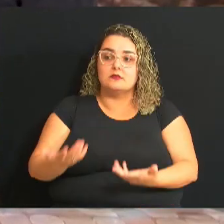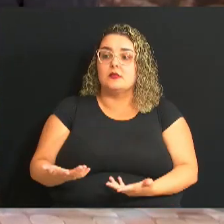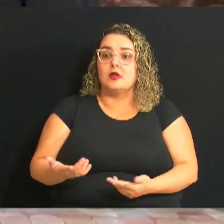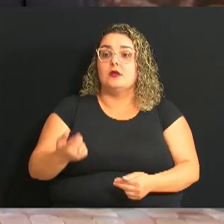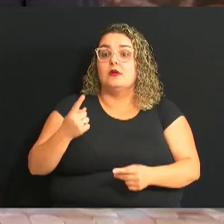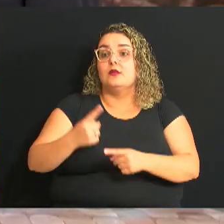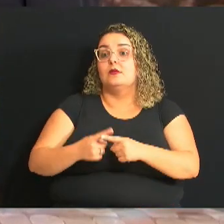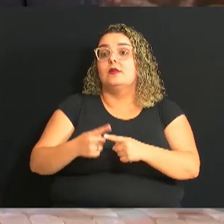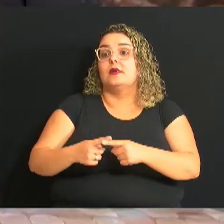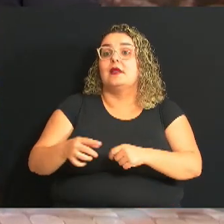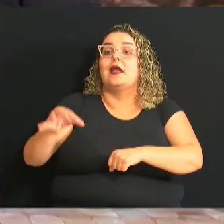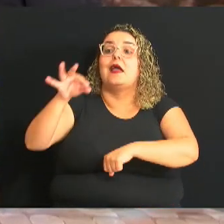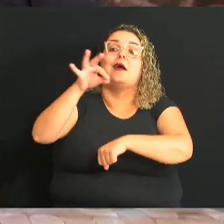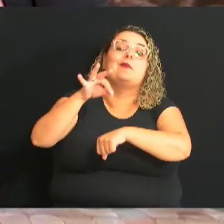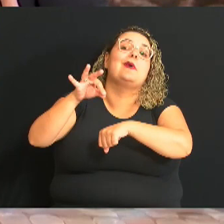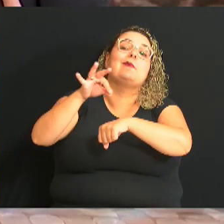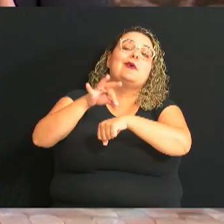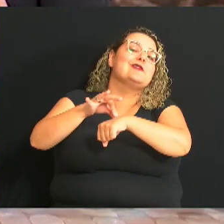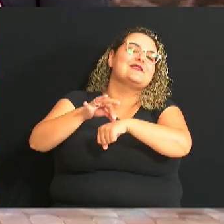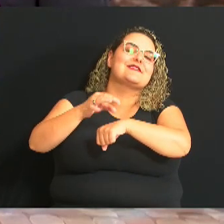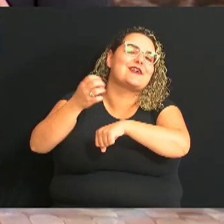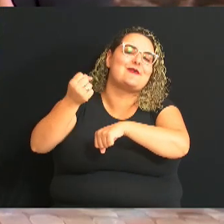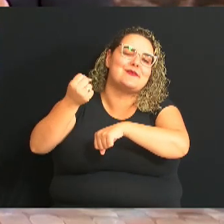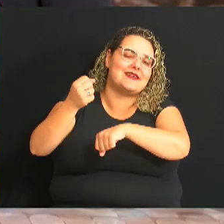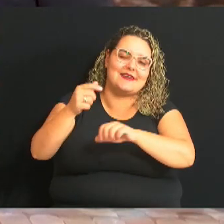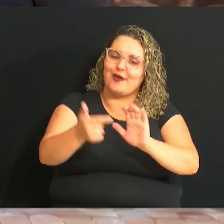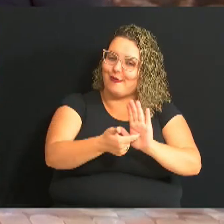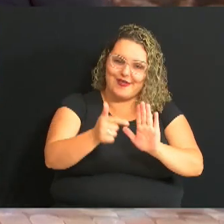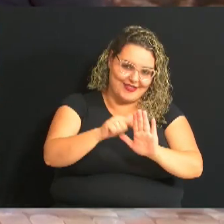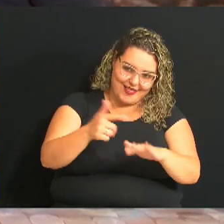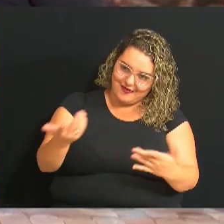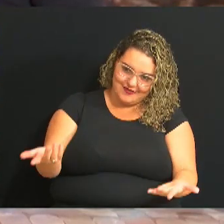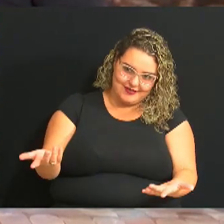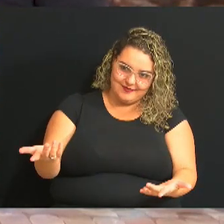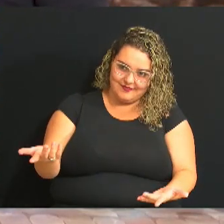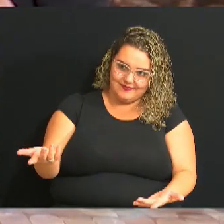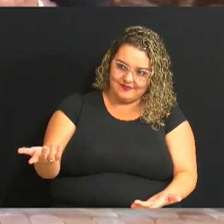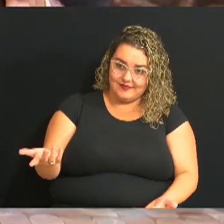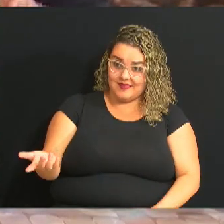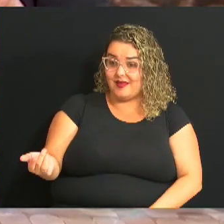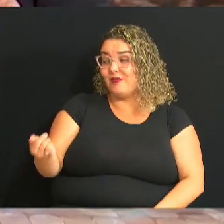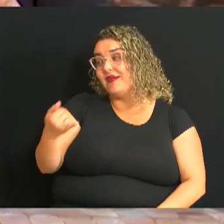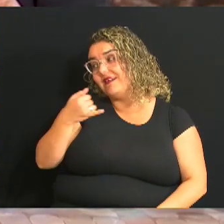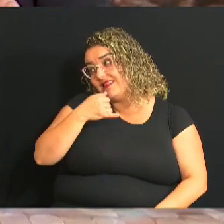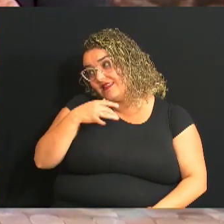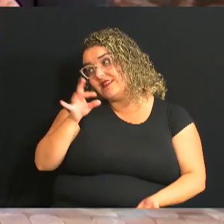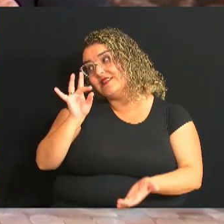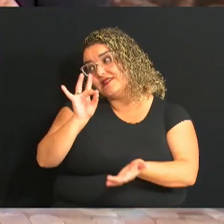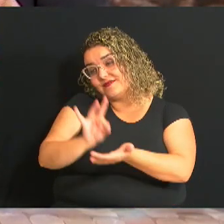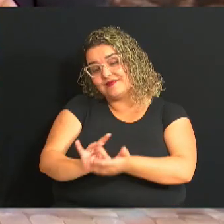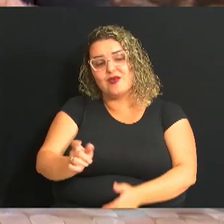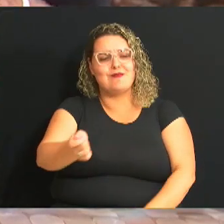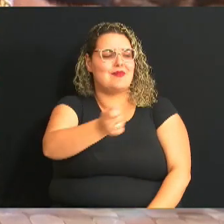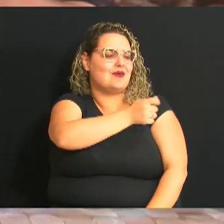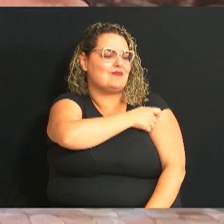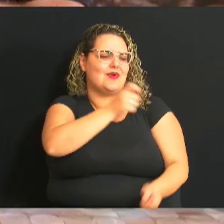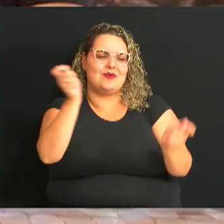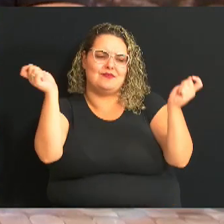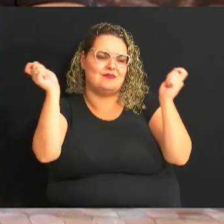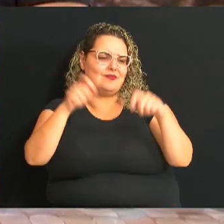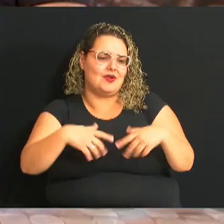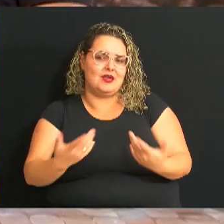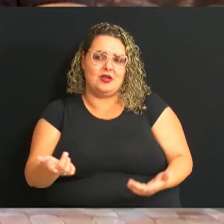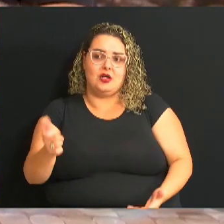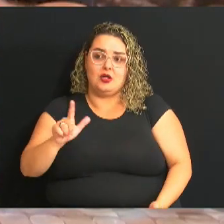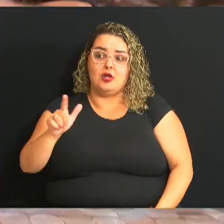né? Infelizmente, com certeza, né? Com certeza. Você pensar bem, é uma pena. Triste realidade, né? É um aluno com essa capacitação, óbvio, né?